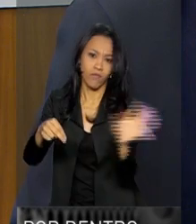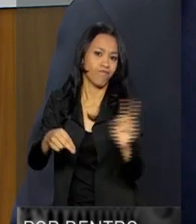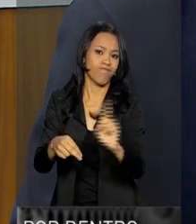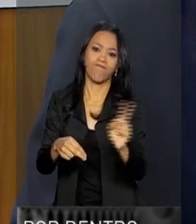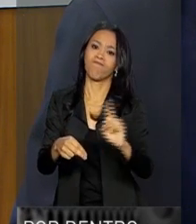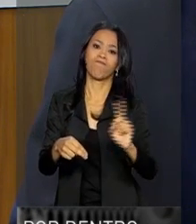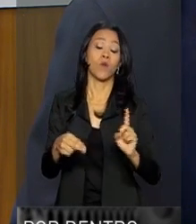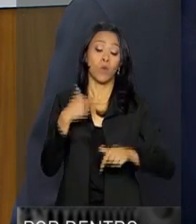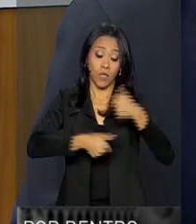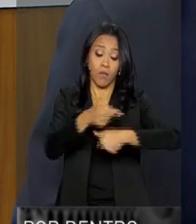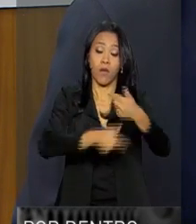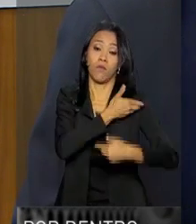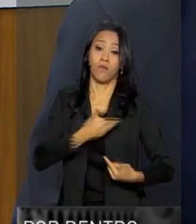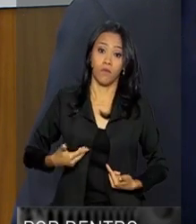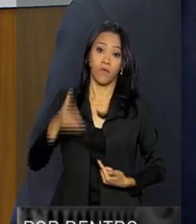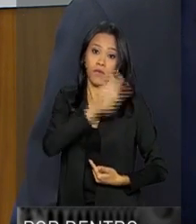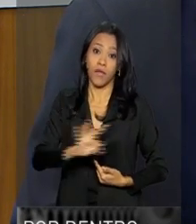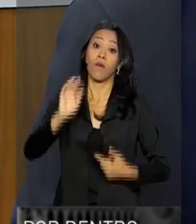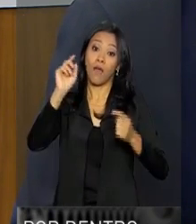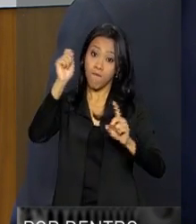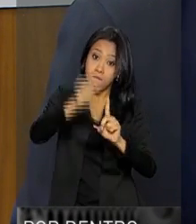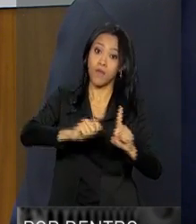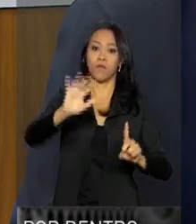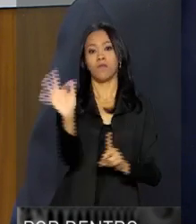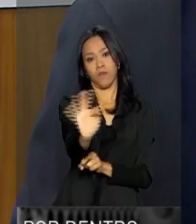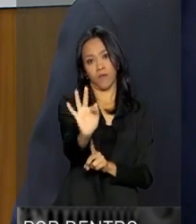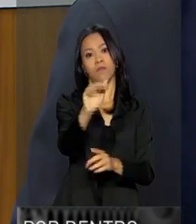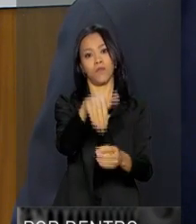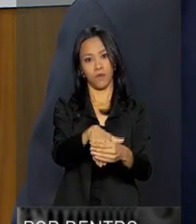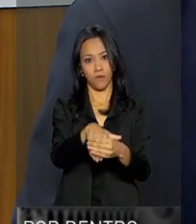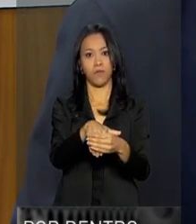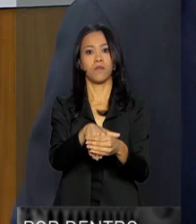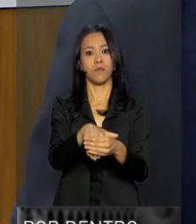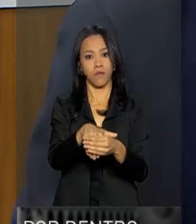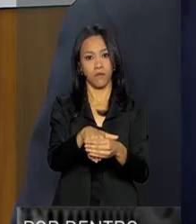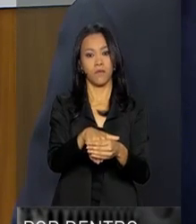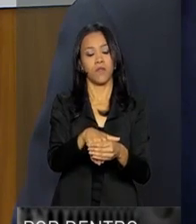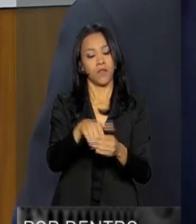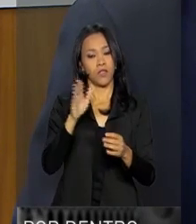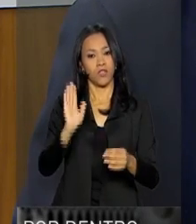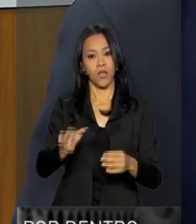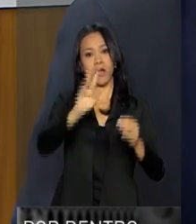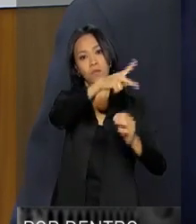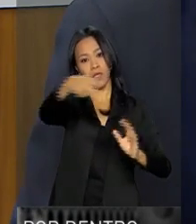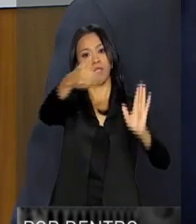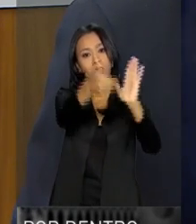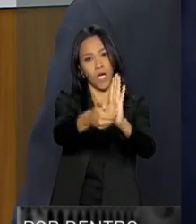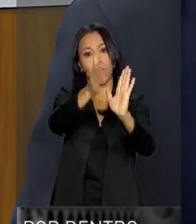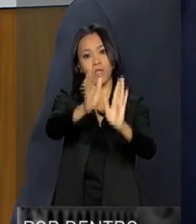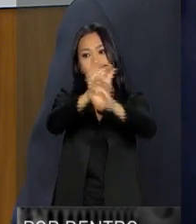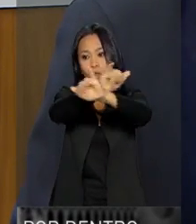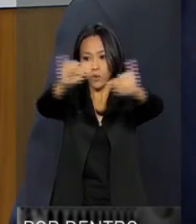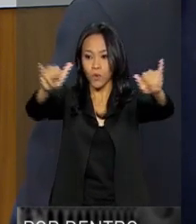que tenhamos a votação ainda em fevereiro conforme o próprio o presidente da câmara havia anunciado no